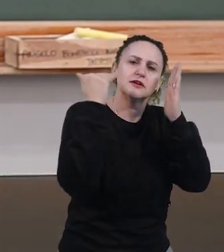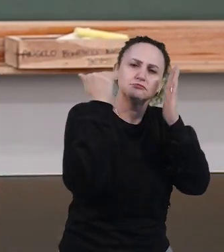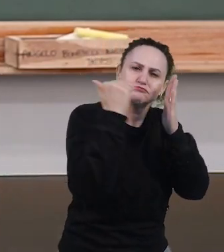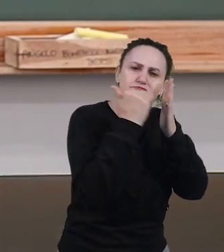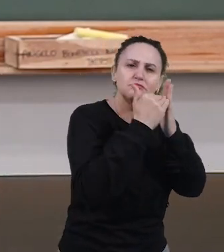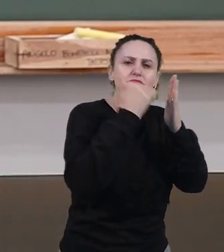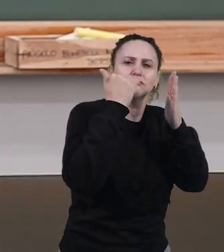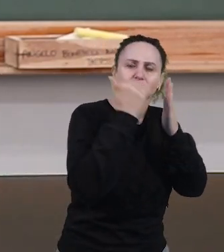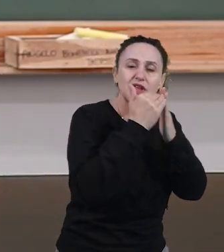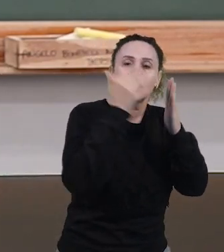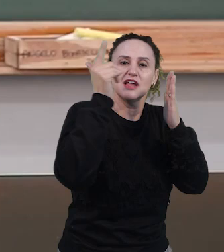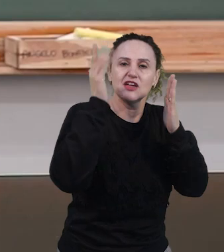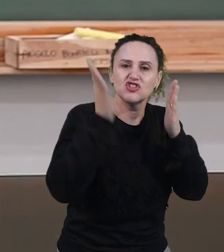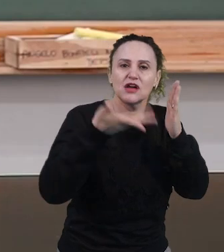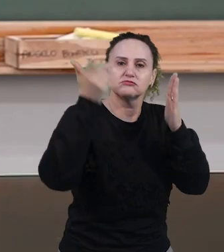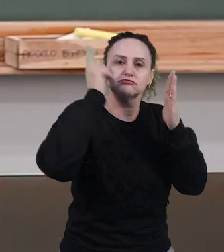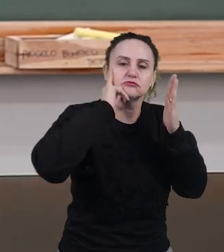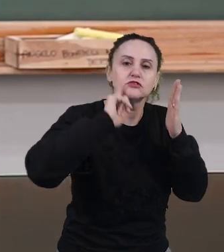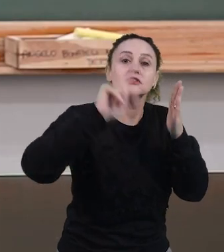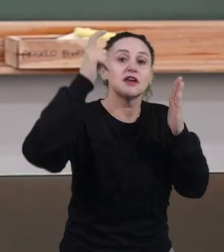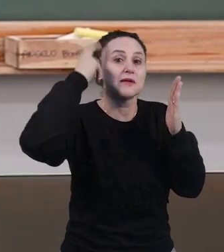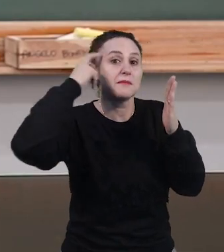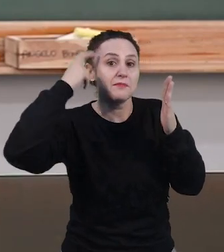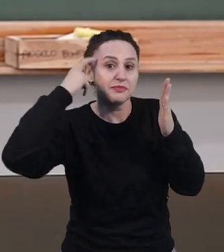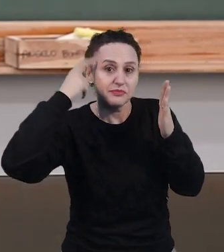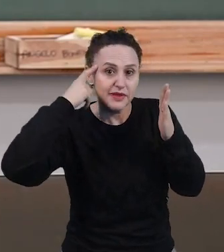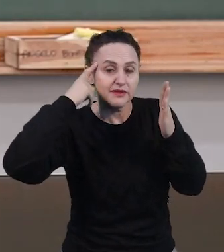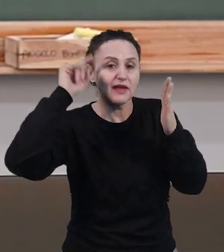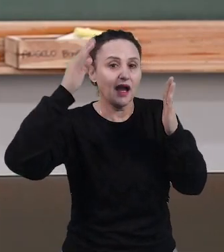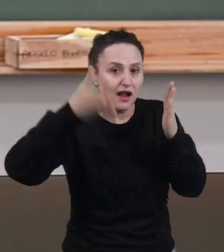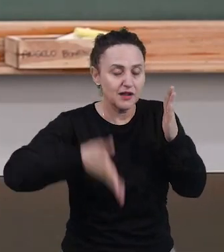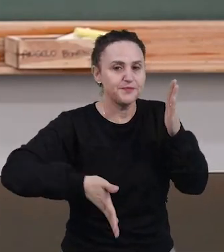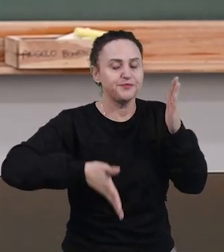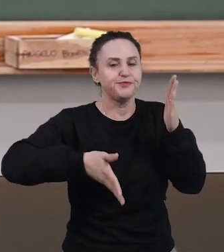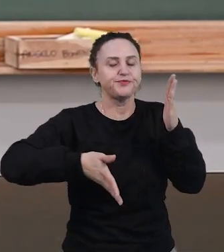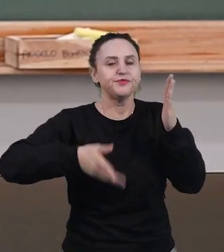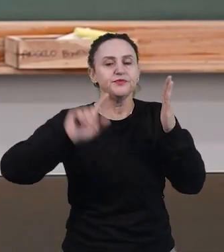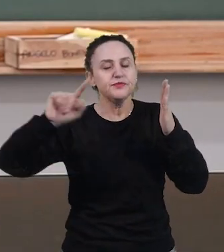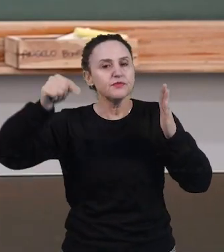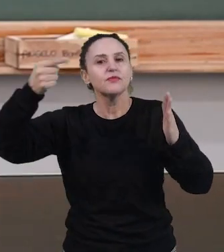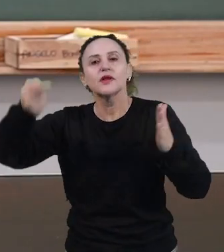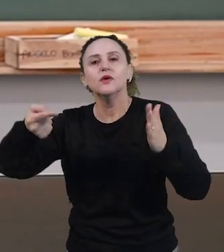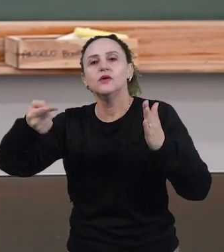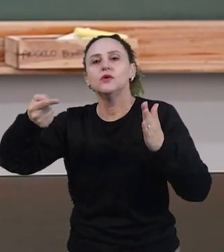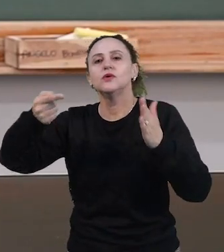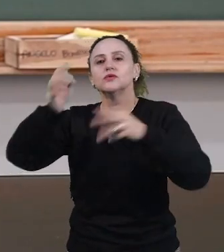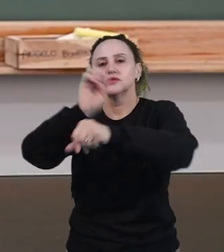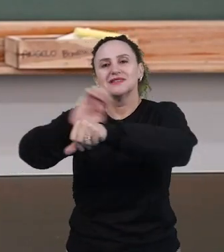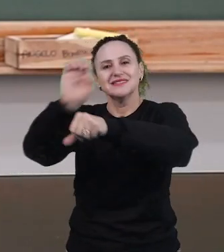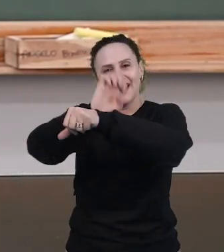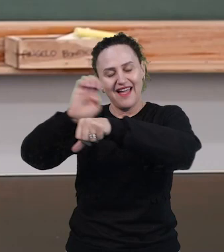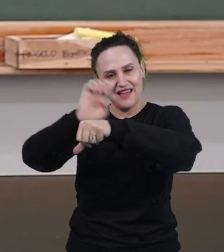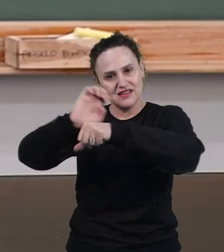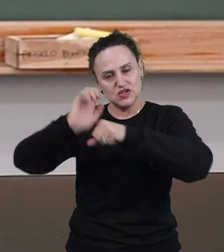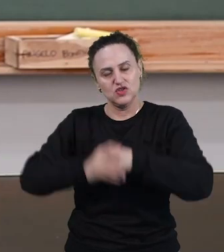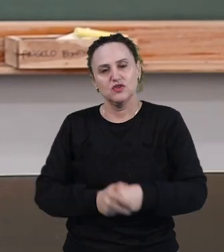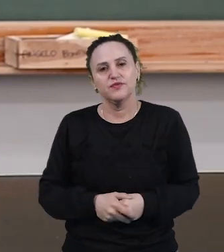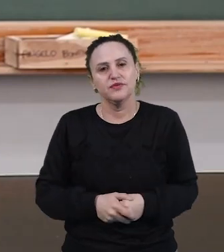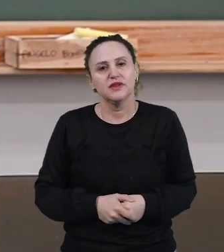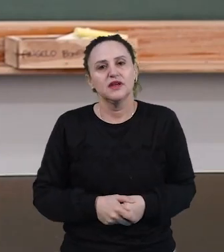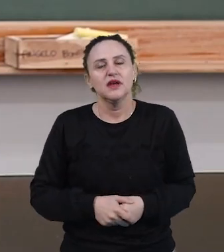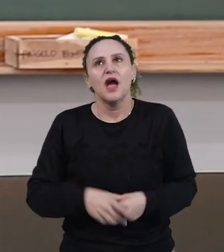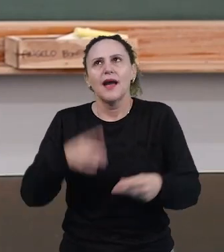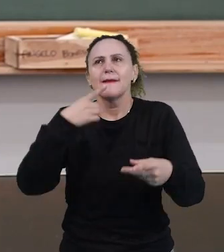consegue pensar mais combinatoriamente ainda do que no outro estágio, né? Então já consegue pensar